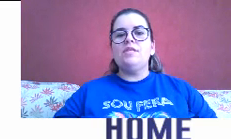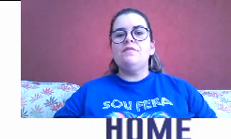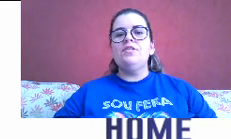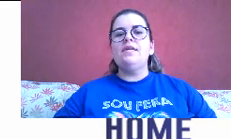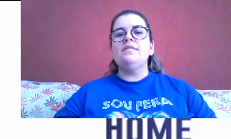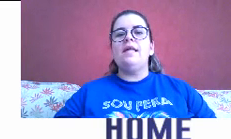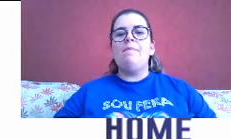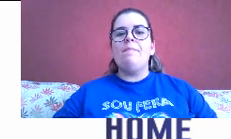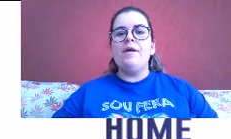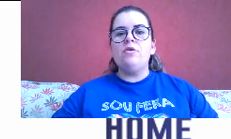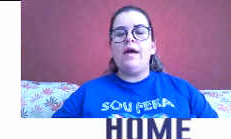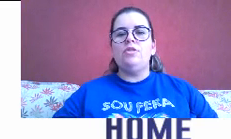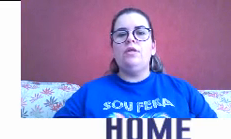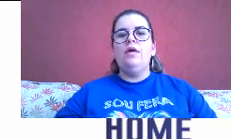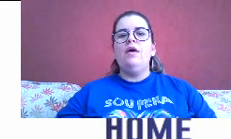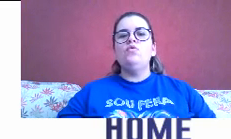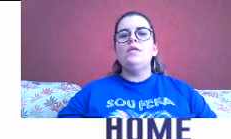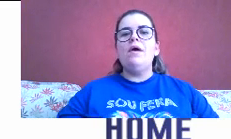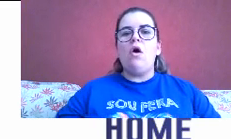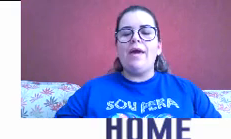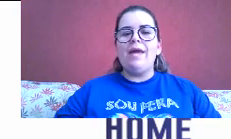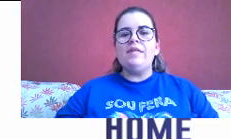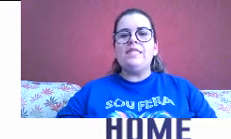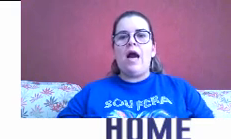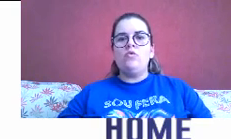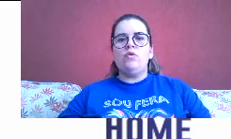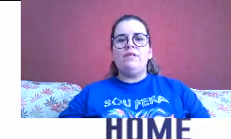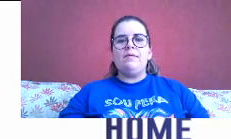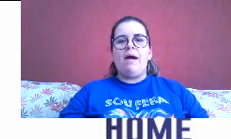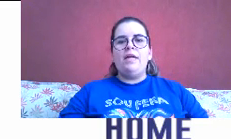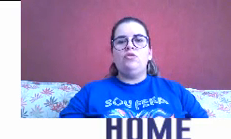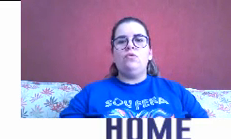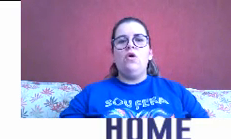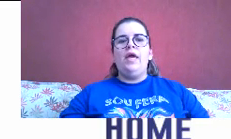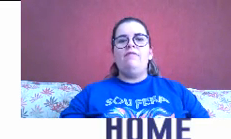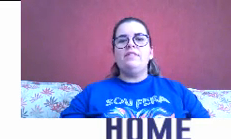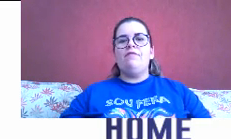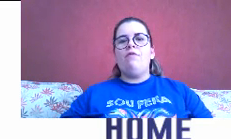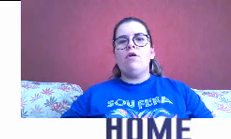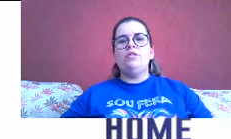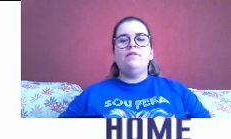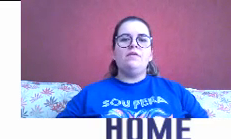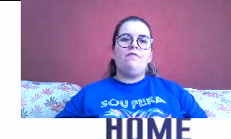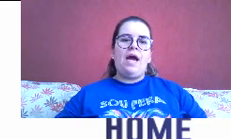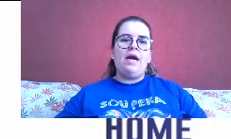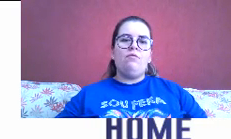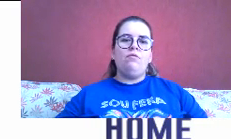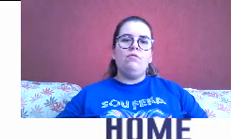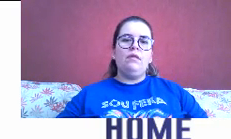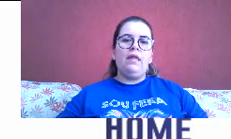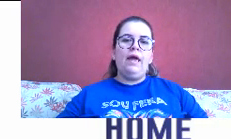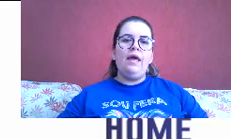características físicas da personagem o seu herói ele vai ser ao ele vai ser baixo ele vai ser forte ele vai ser